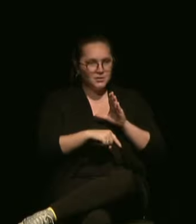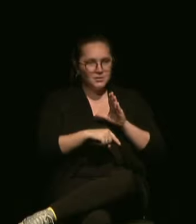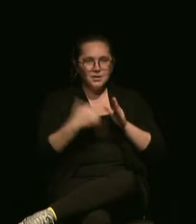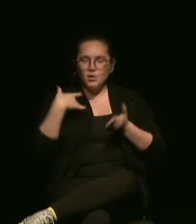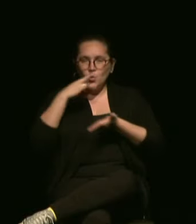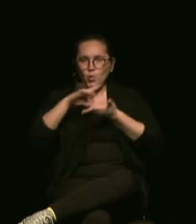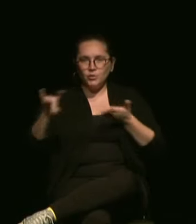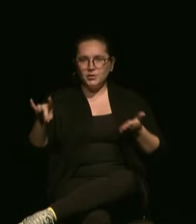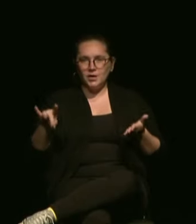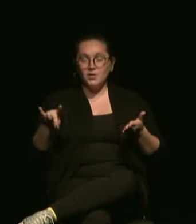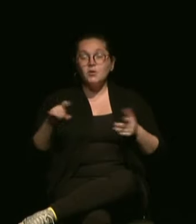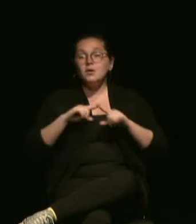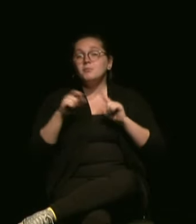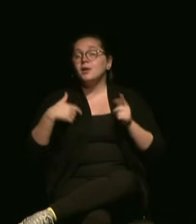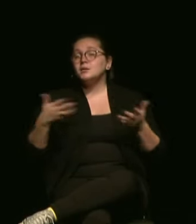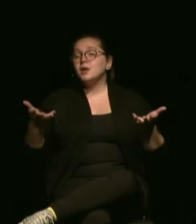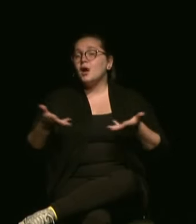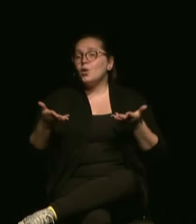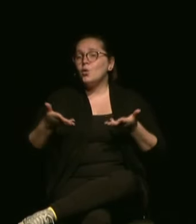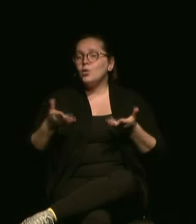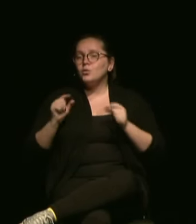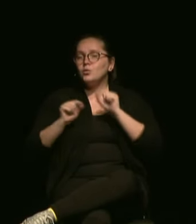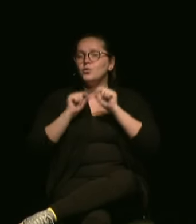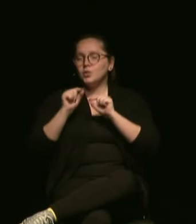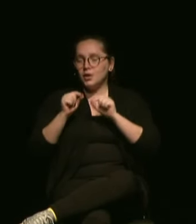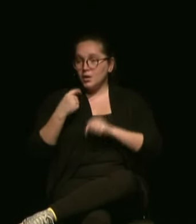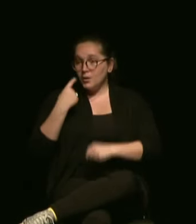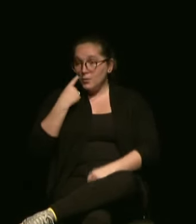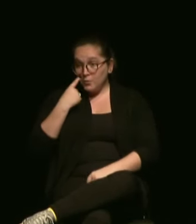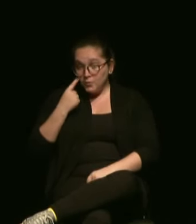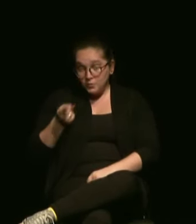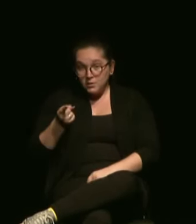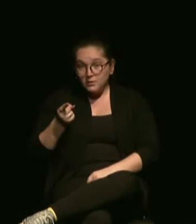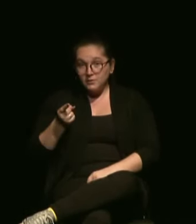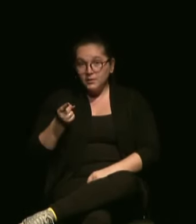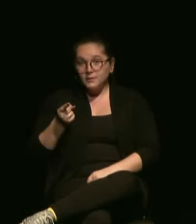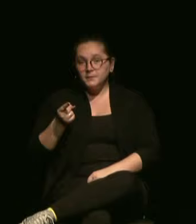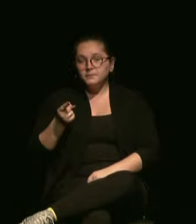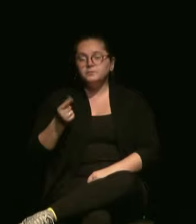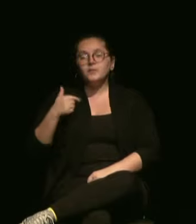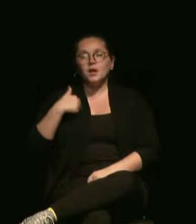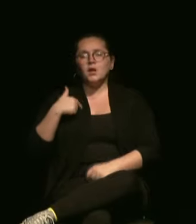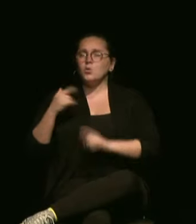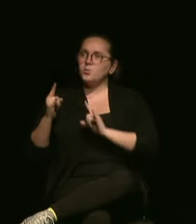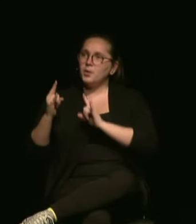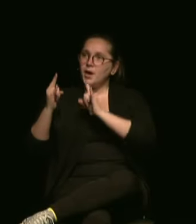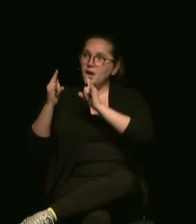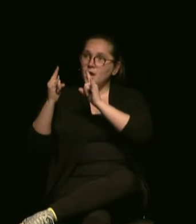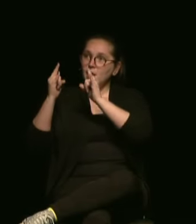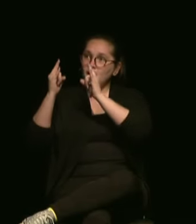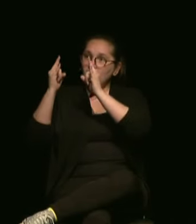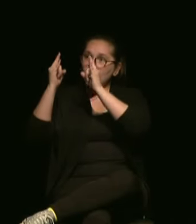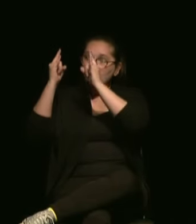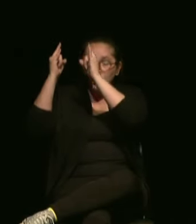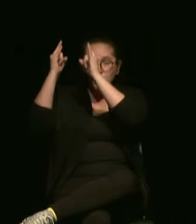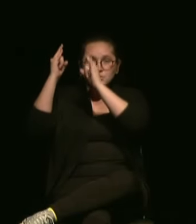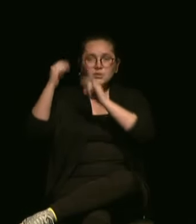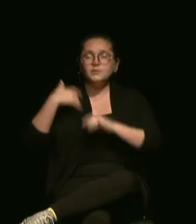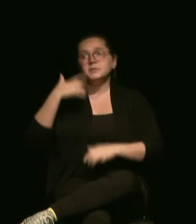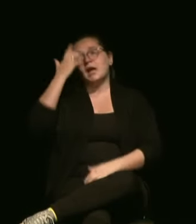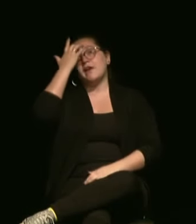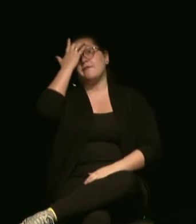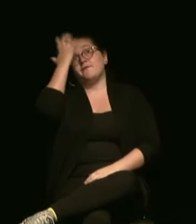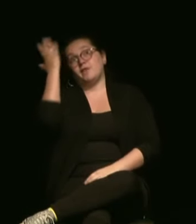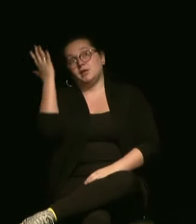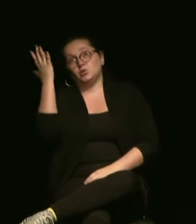profundidade. Agora, daí você, num lugar só, significa o seguinte, que eu estou num prédio, que eu vou citar que é mais fácil para comparar